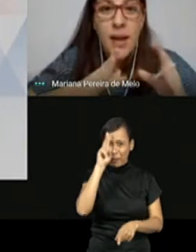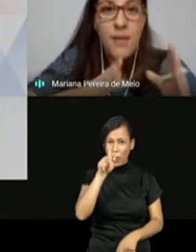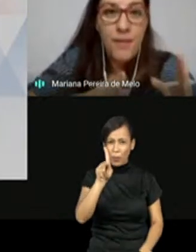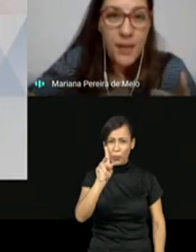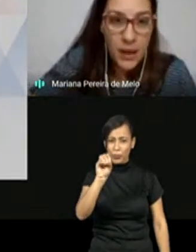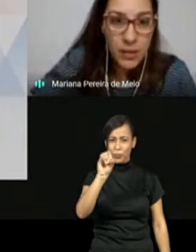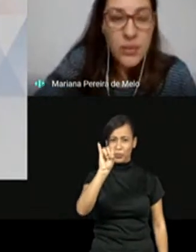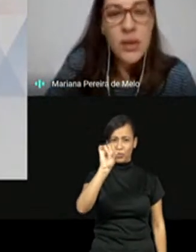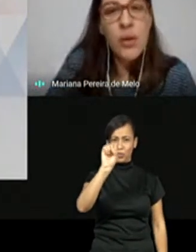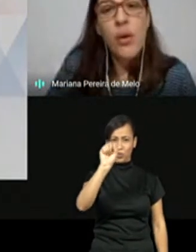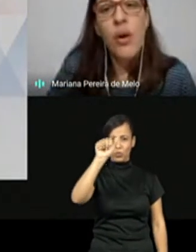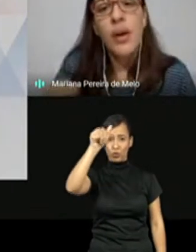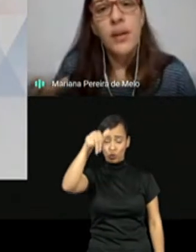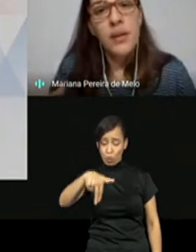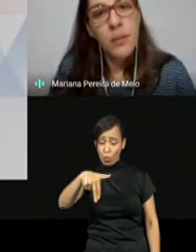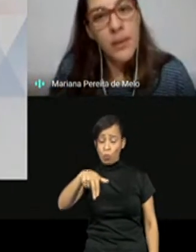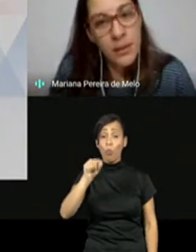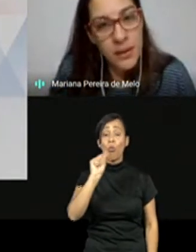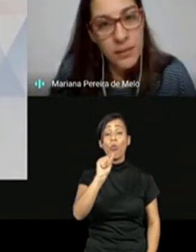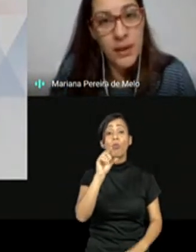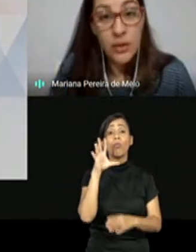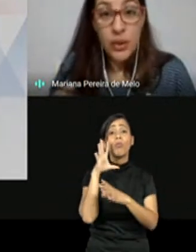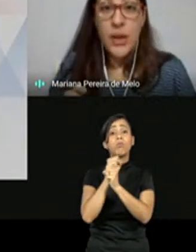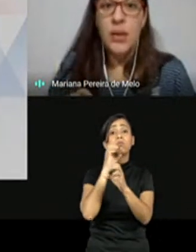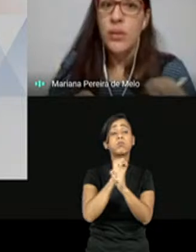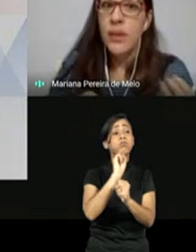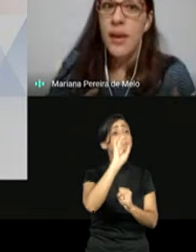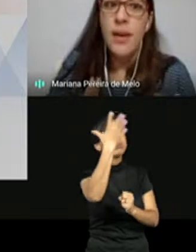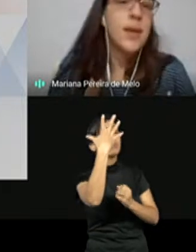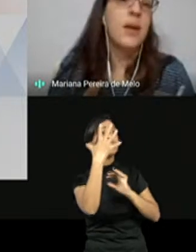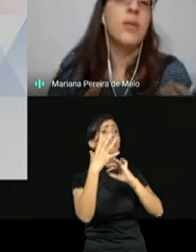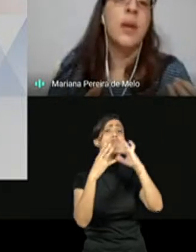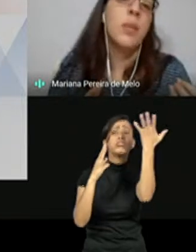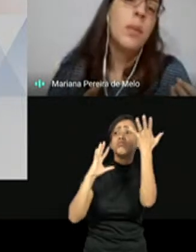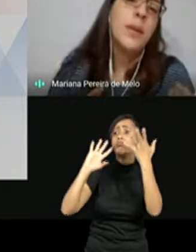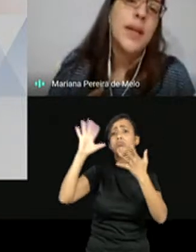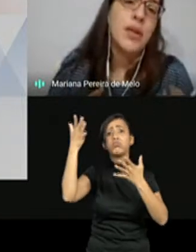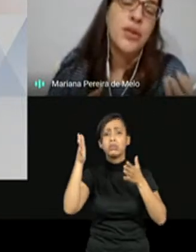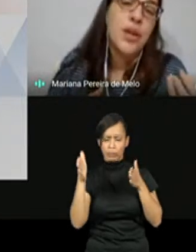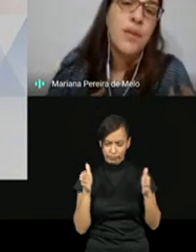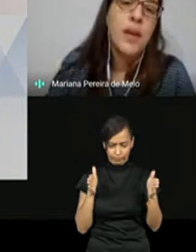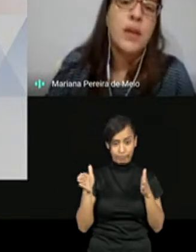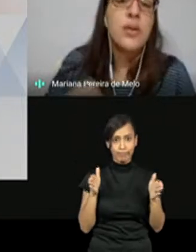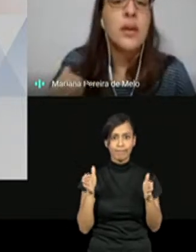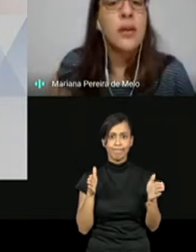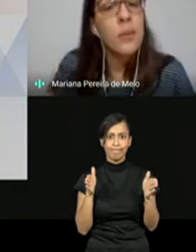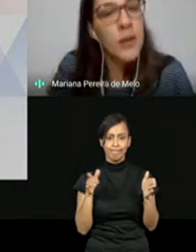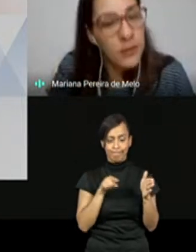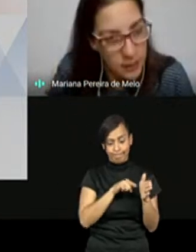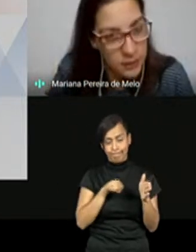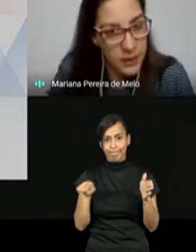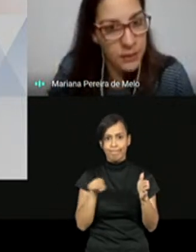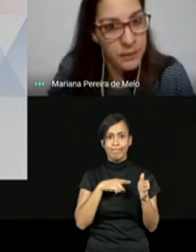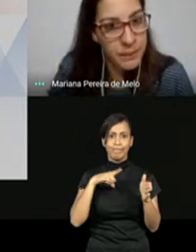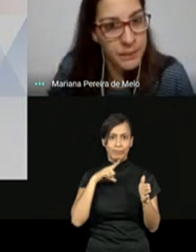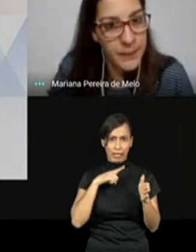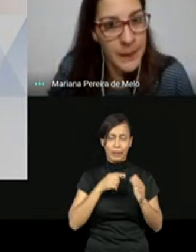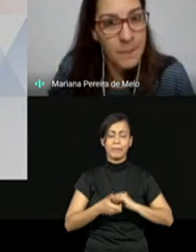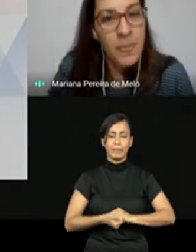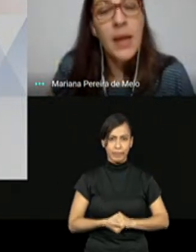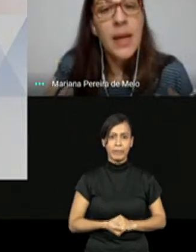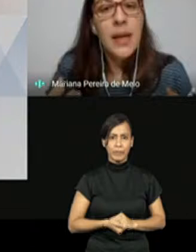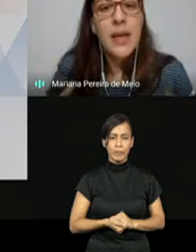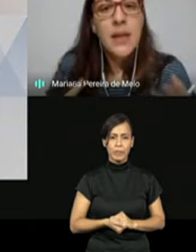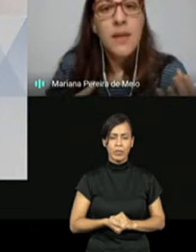calcular eventos que ocorrem em determinado intervalo. A gente quer estudar, quer calcular a probabilidade de eventos em determinado intervalo,